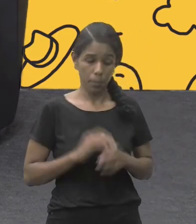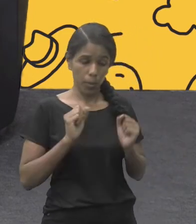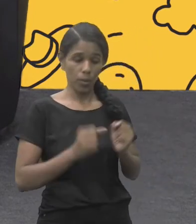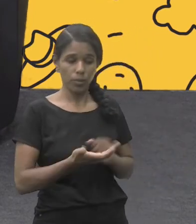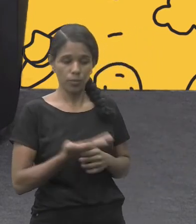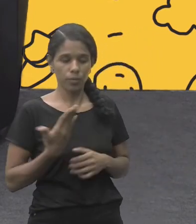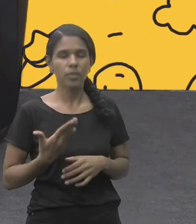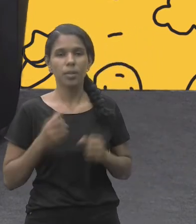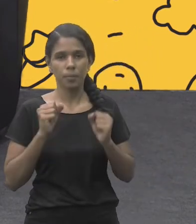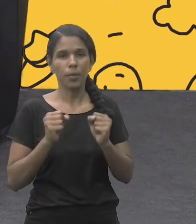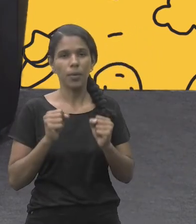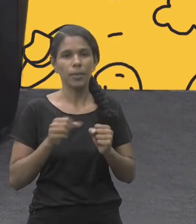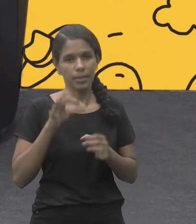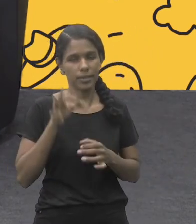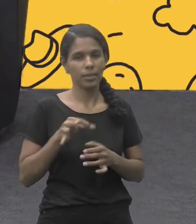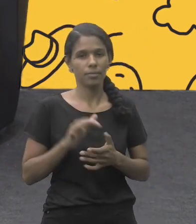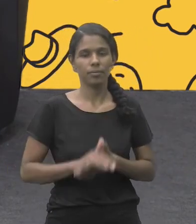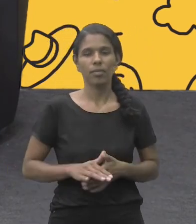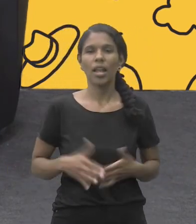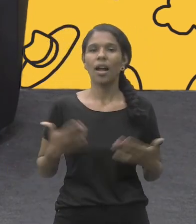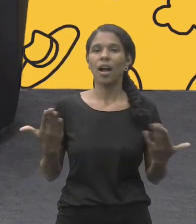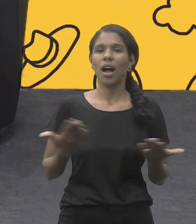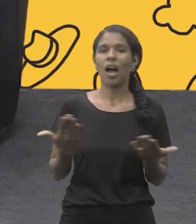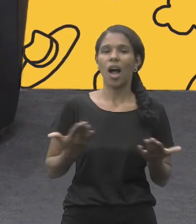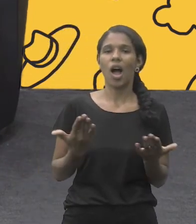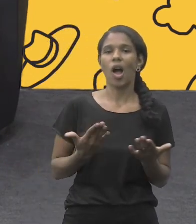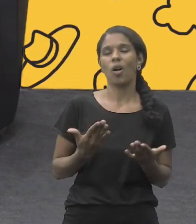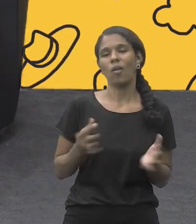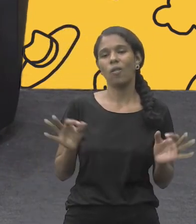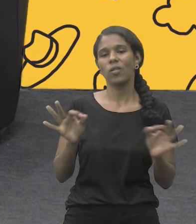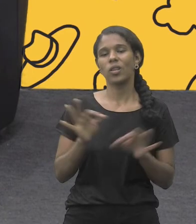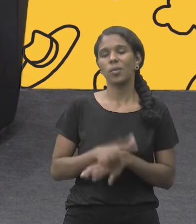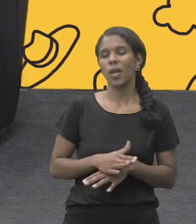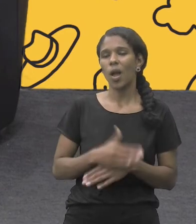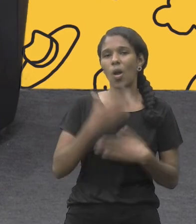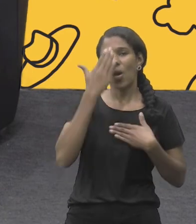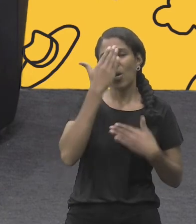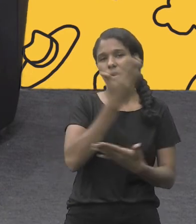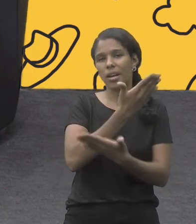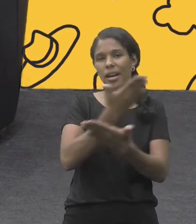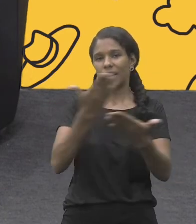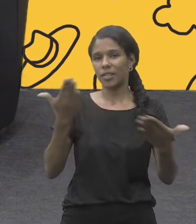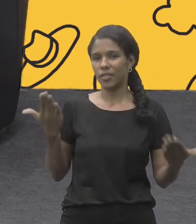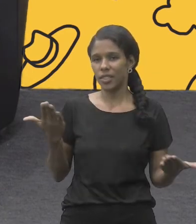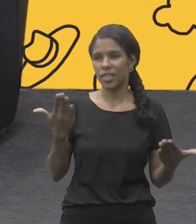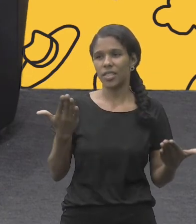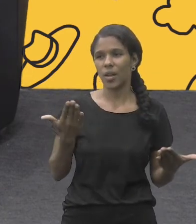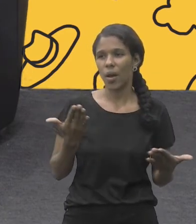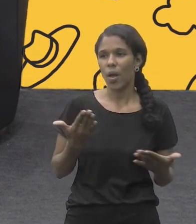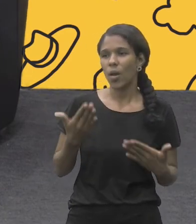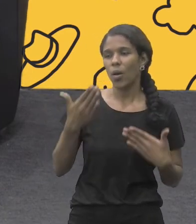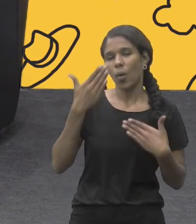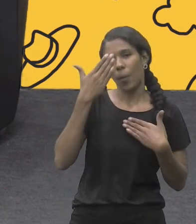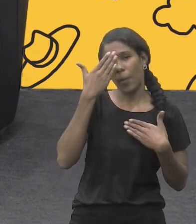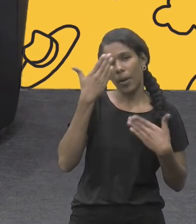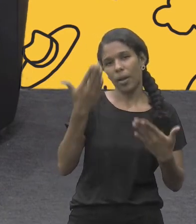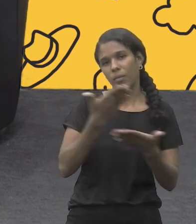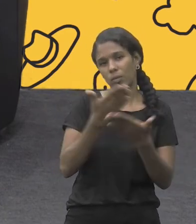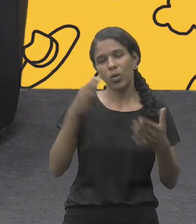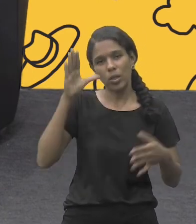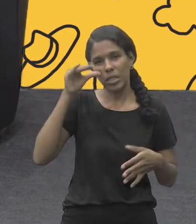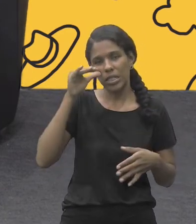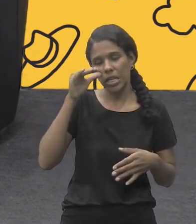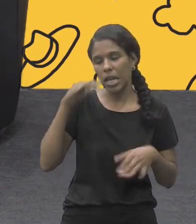E nós vamos acabar por aqui. Obrigado a vocês pela audiência e a participação do nosso